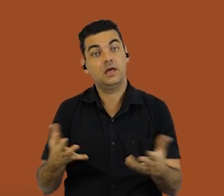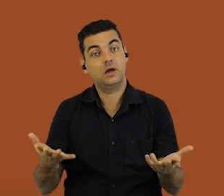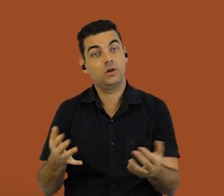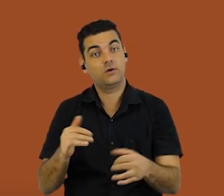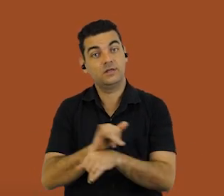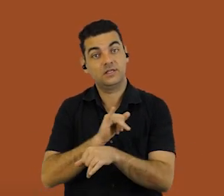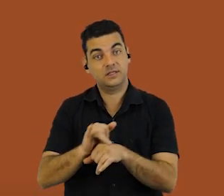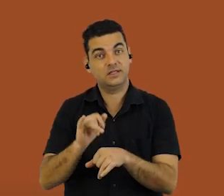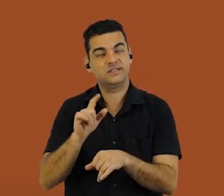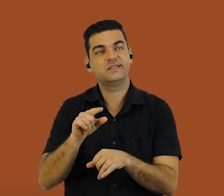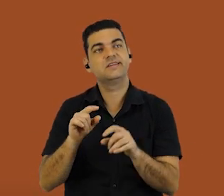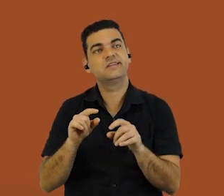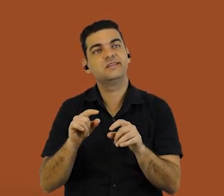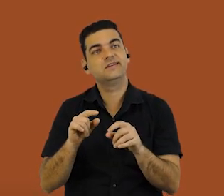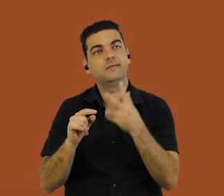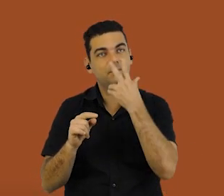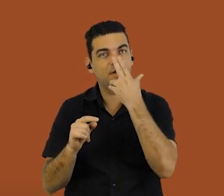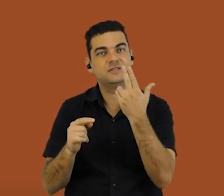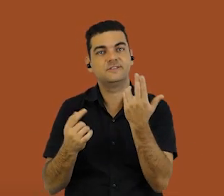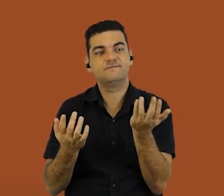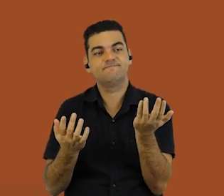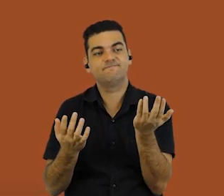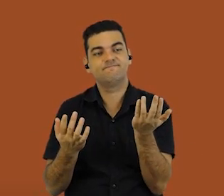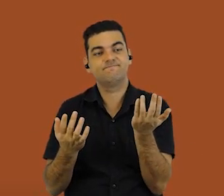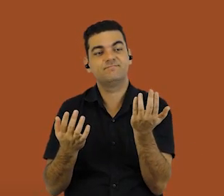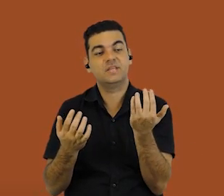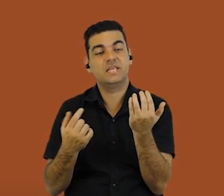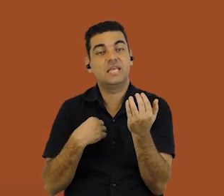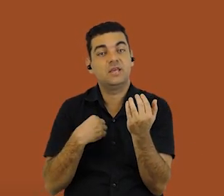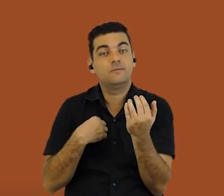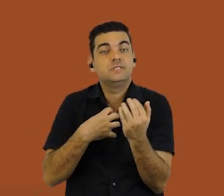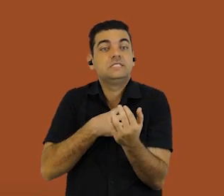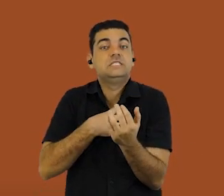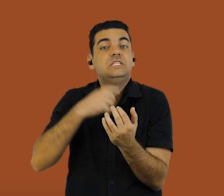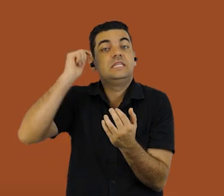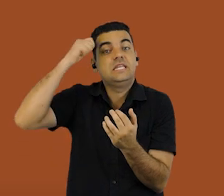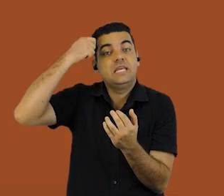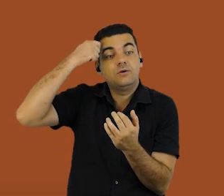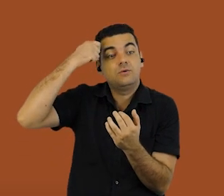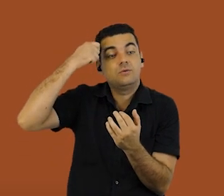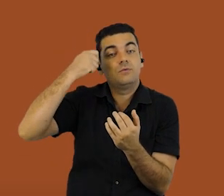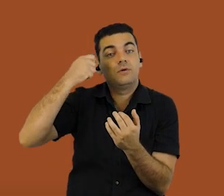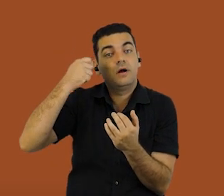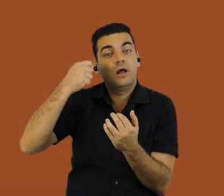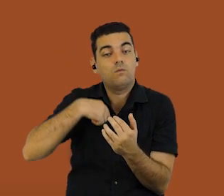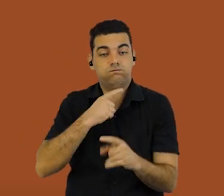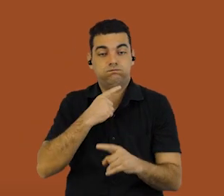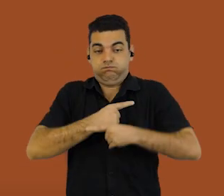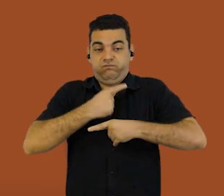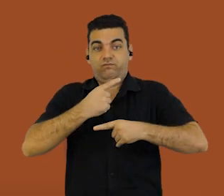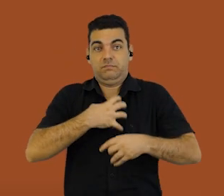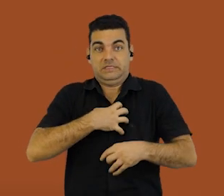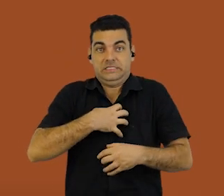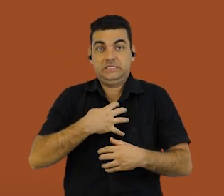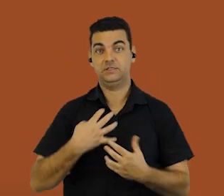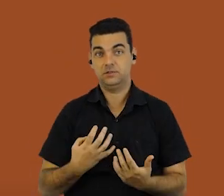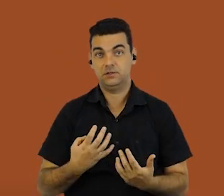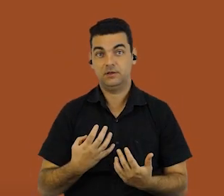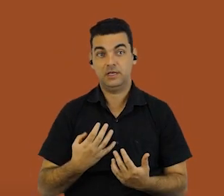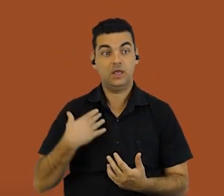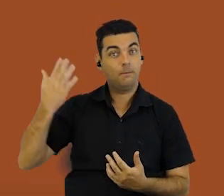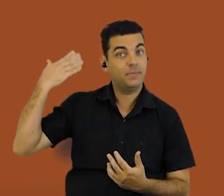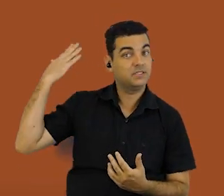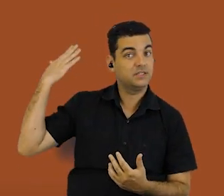hoje, é resultado da minha condição de enegrecimento. Eu me descobri negro no mundo. Porque eu não era